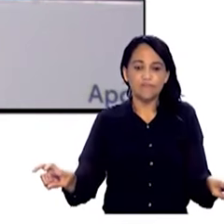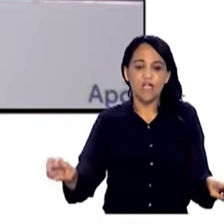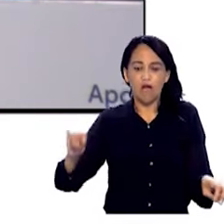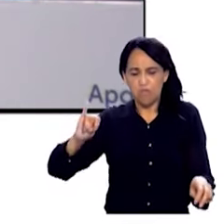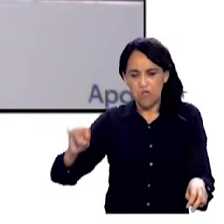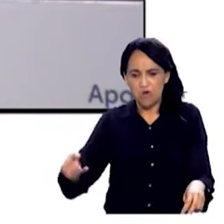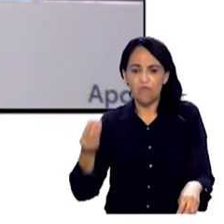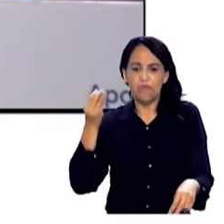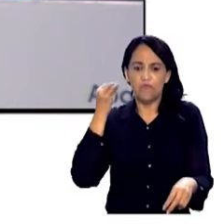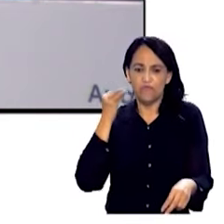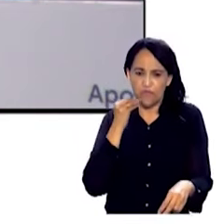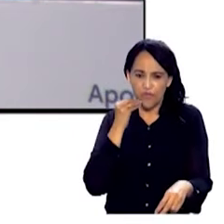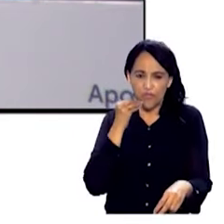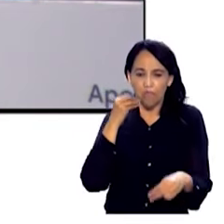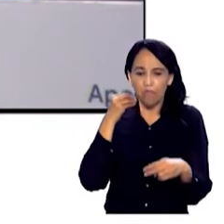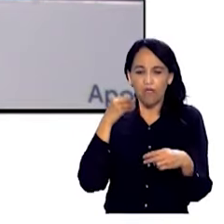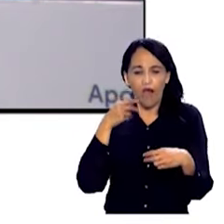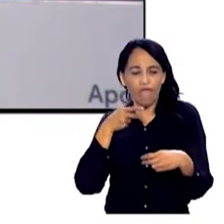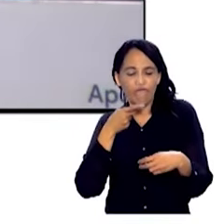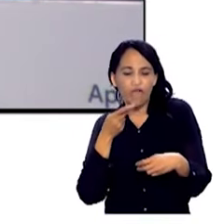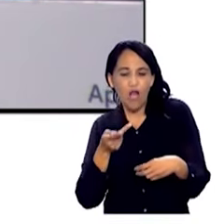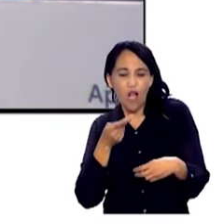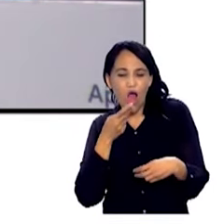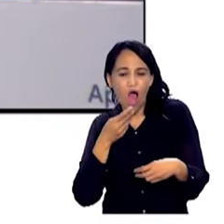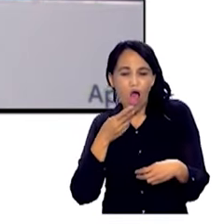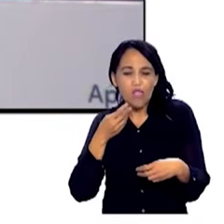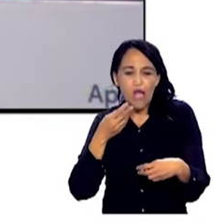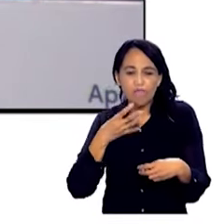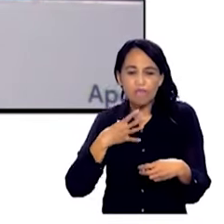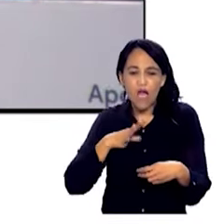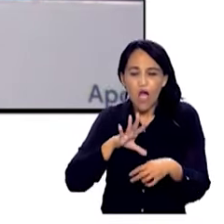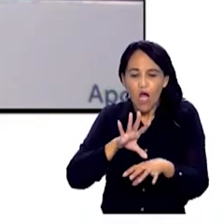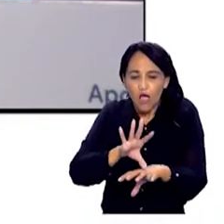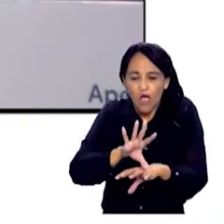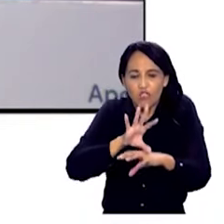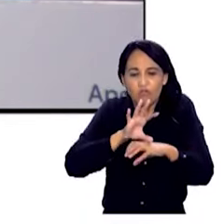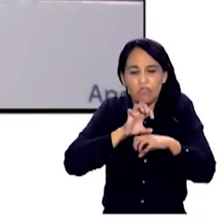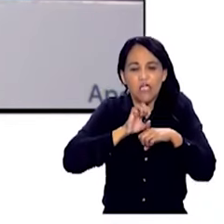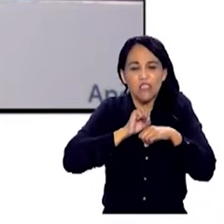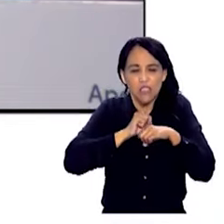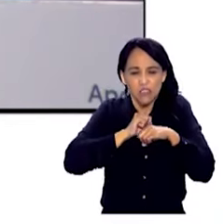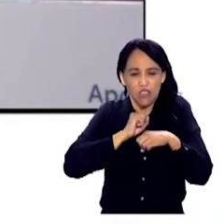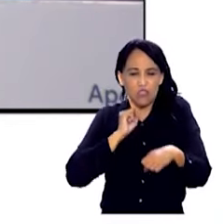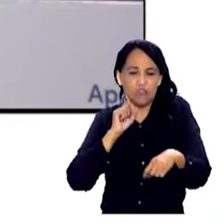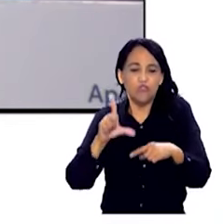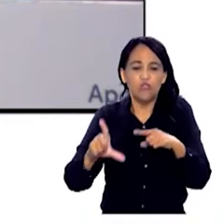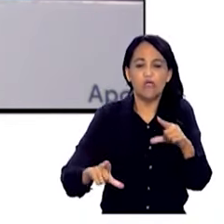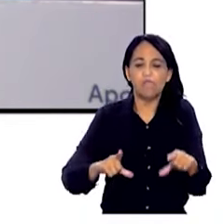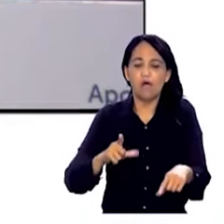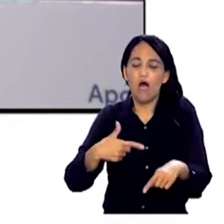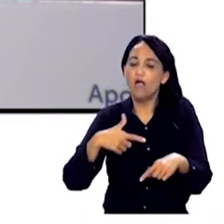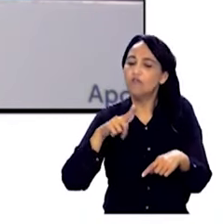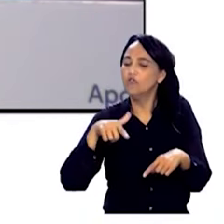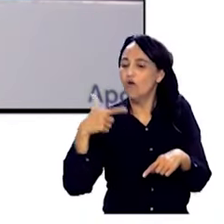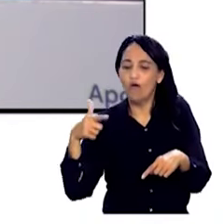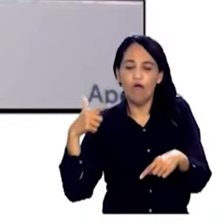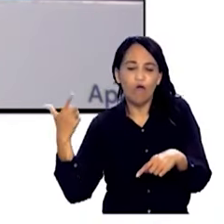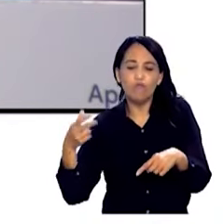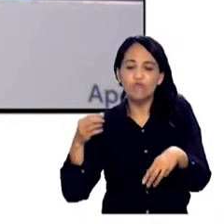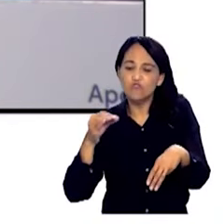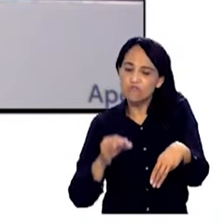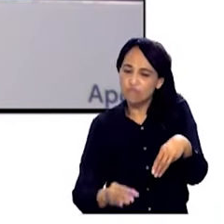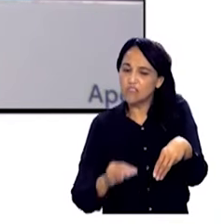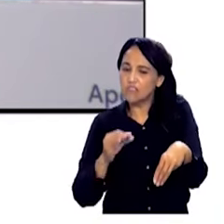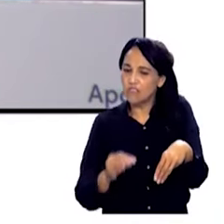pelo trabalho que vem desenvolvendo né capitaneando junto com outros ministros eh e do STJ em matéria criminal